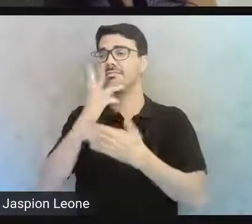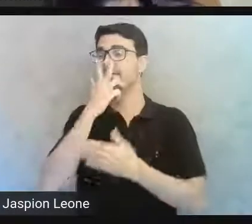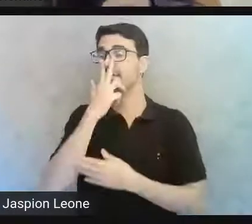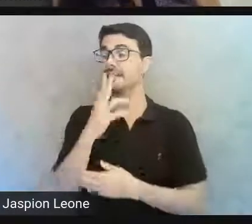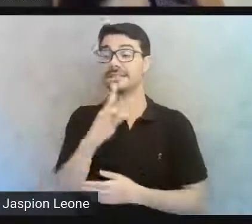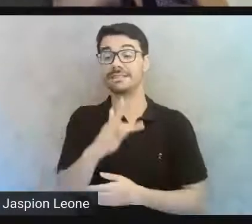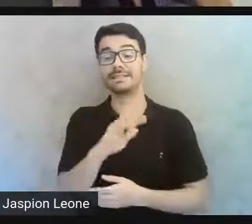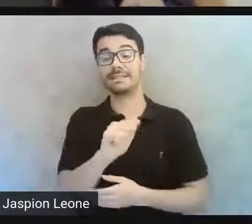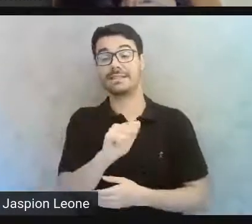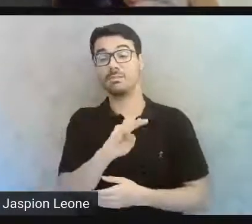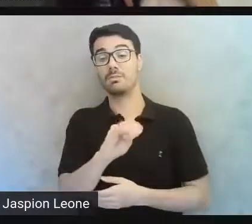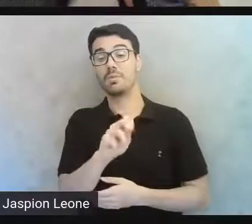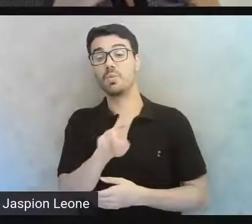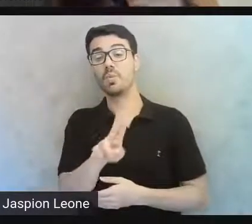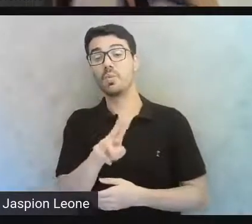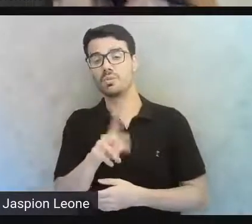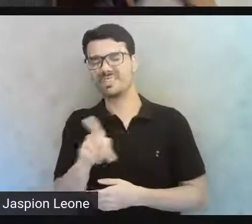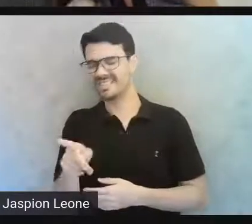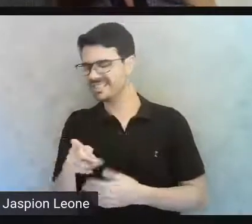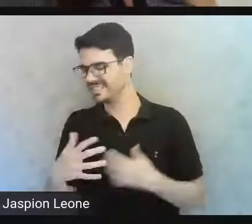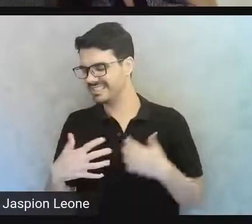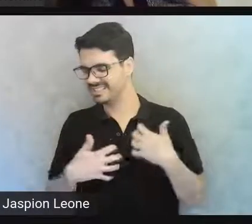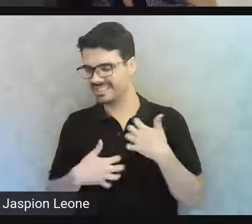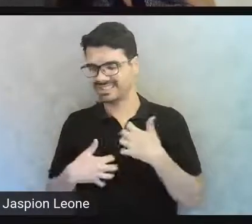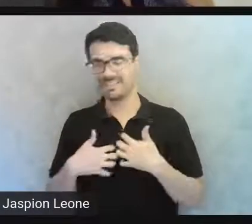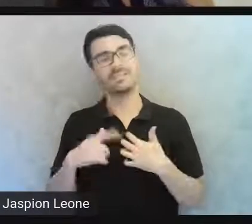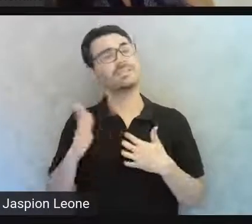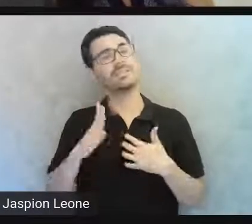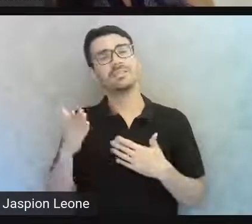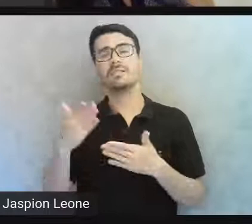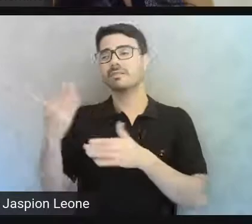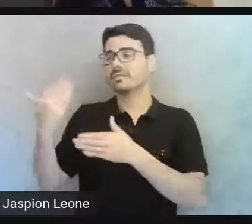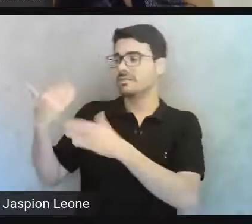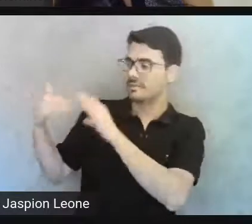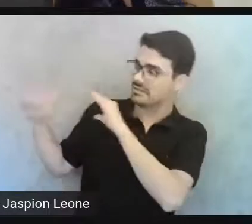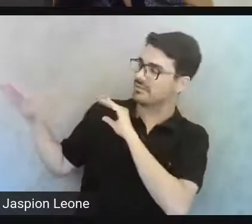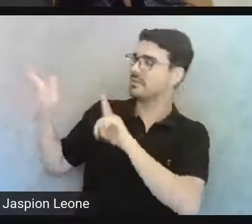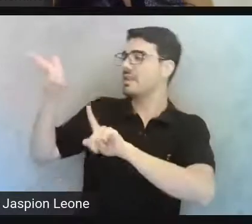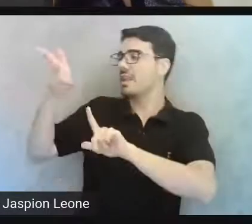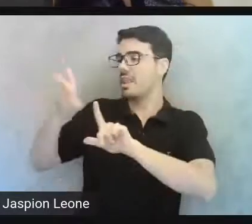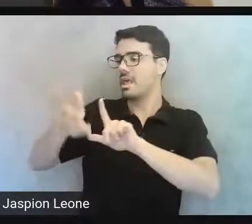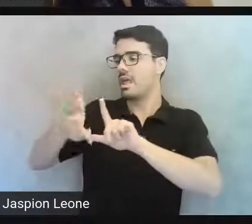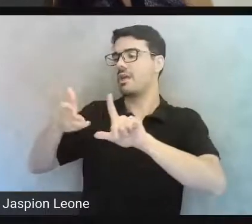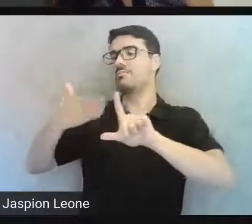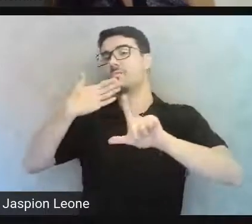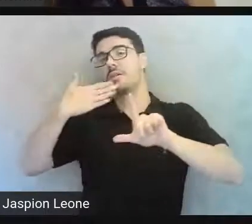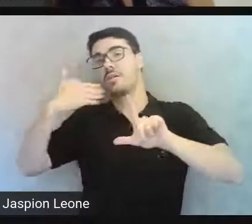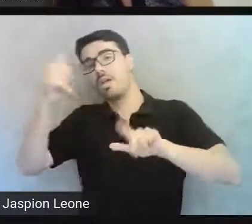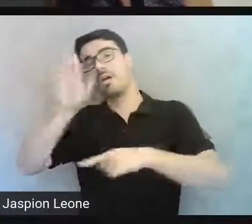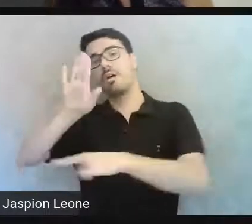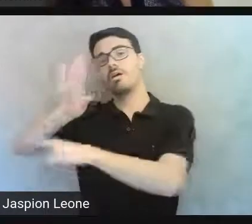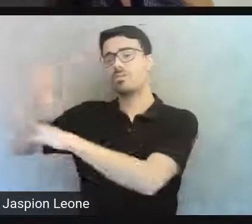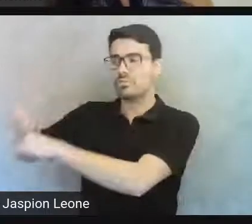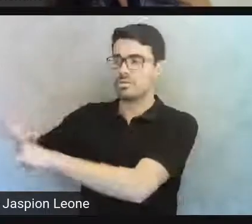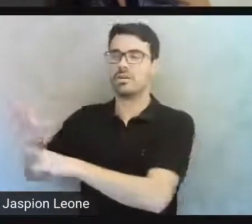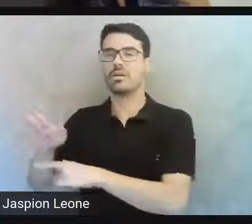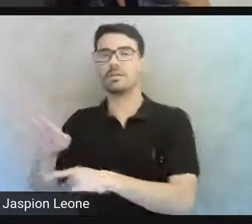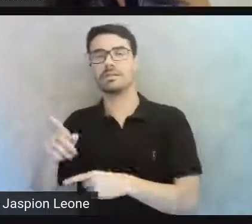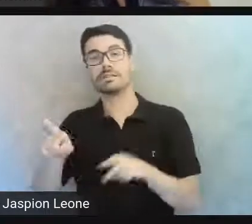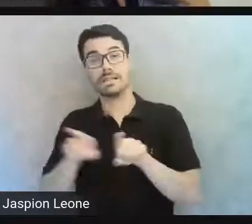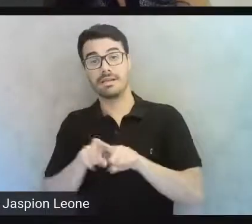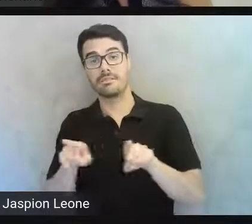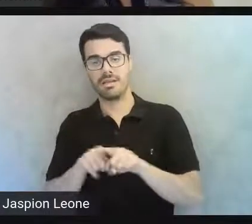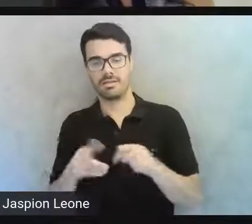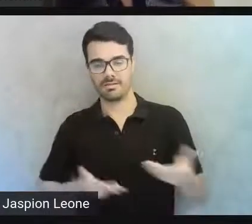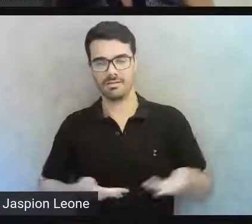dá manda live, começa a ensinar para as pessoas o caminho, né, que às vezes vai ajudar muita gente. Então, para os nossos servidores